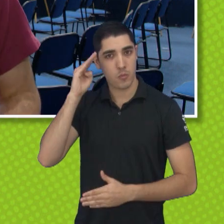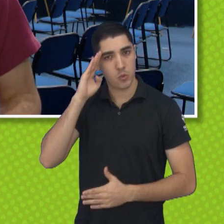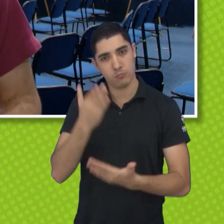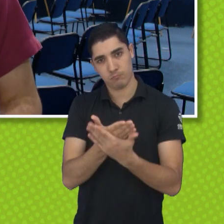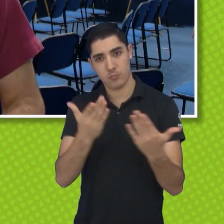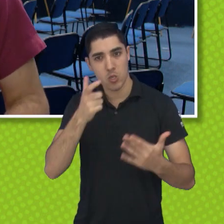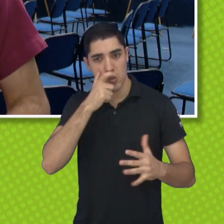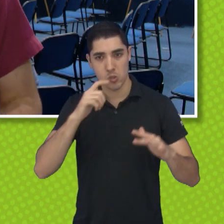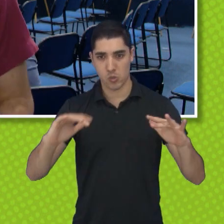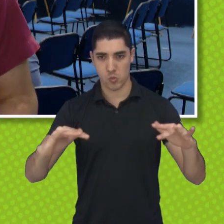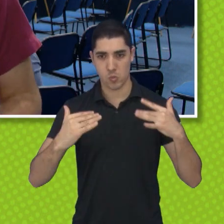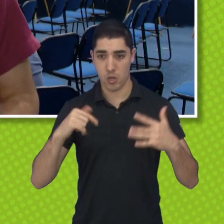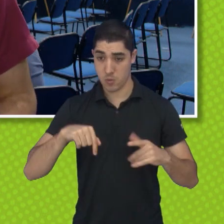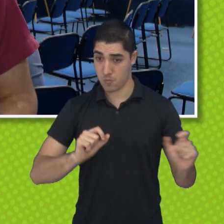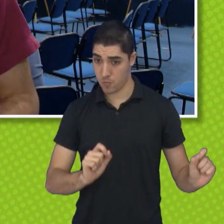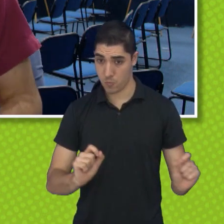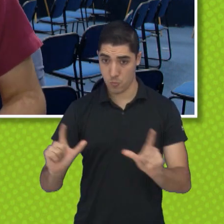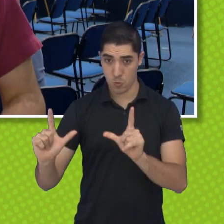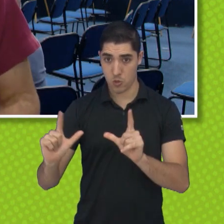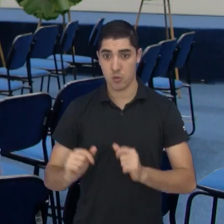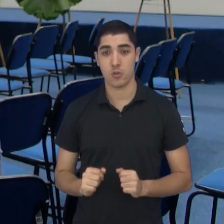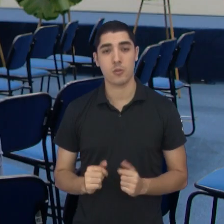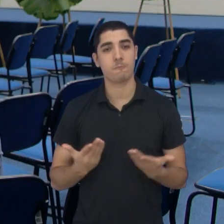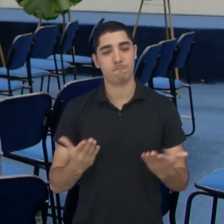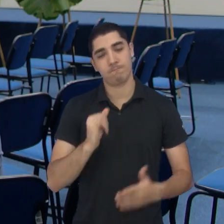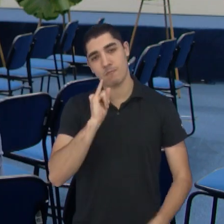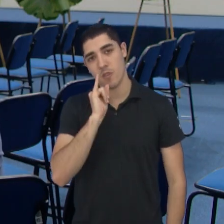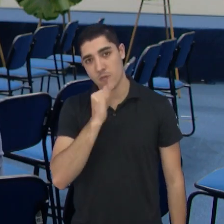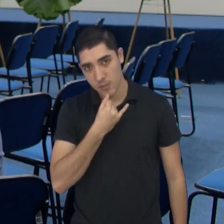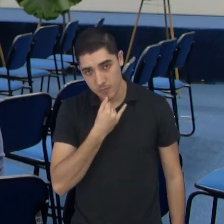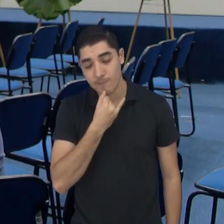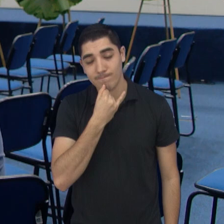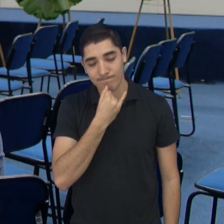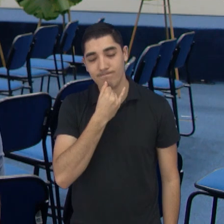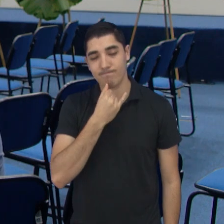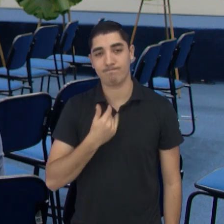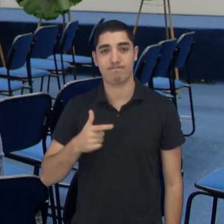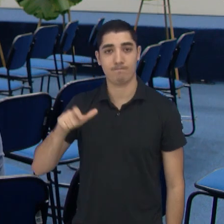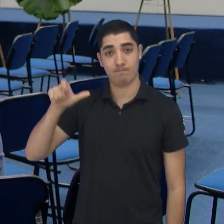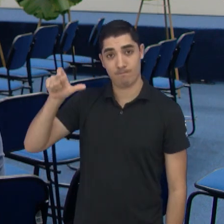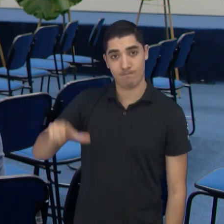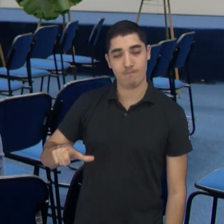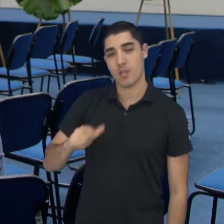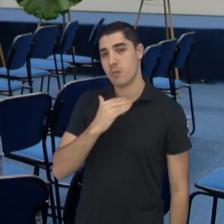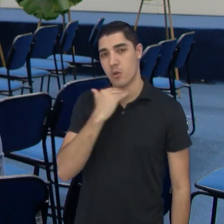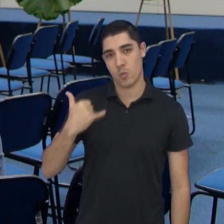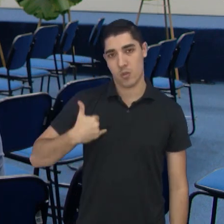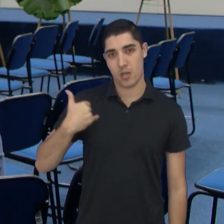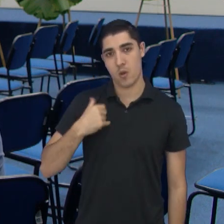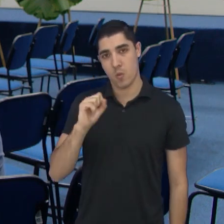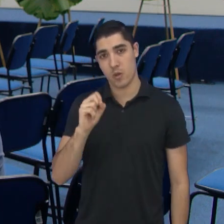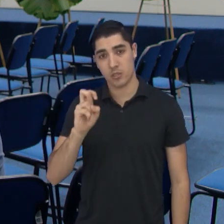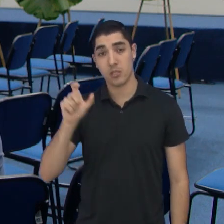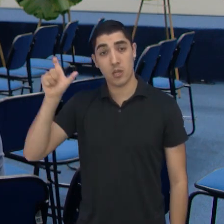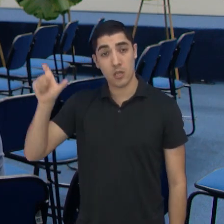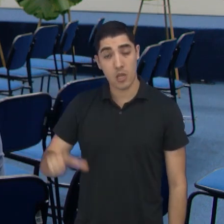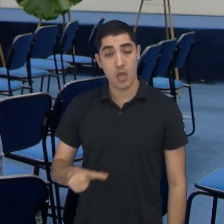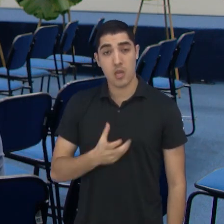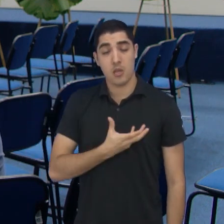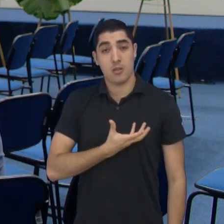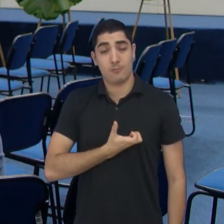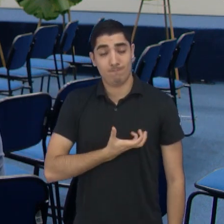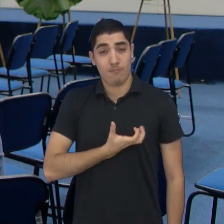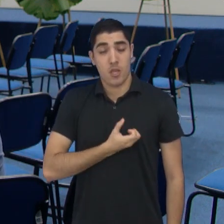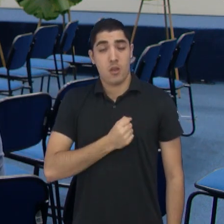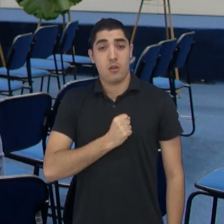que nos acompanham no Hora do Esporte. Infelizmente, veio falecer aos 85 anos de insuficiência cardíaca